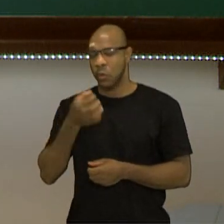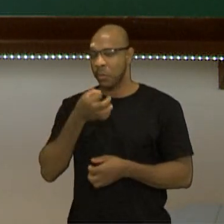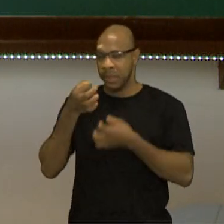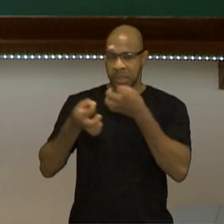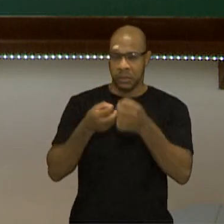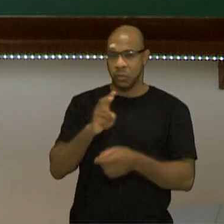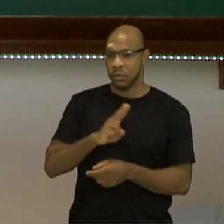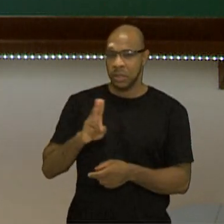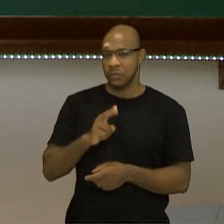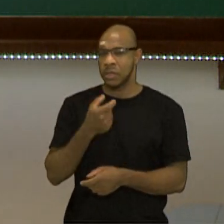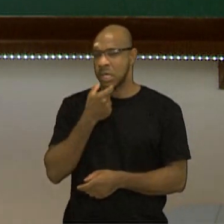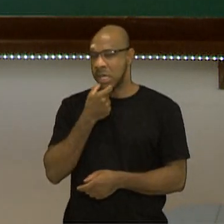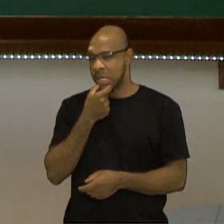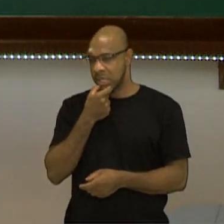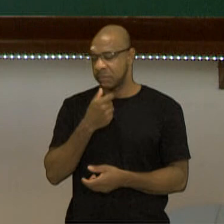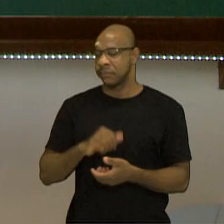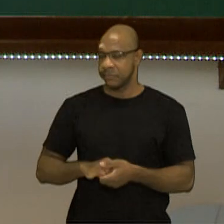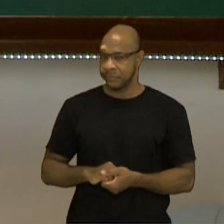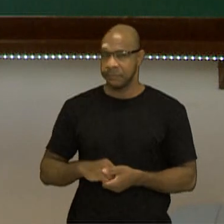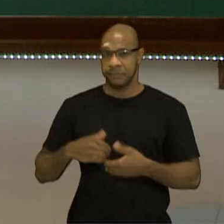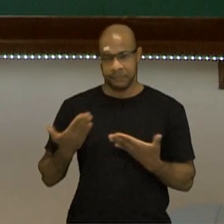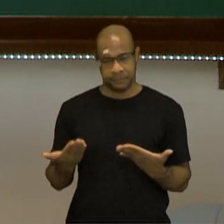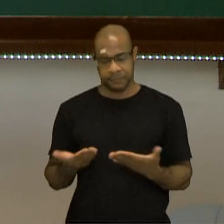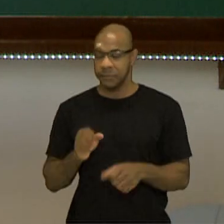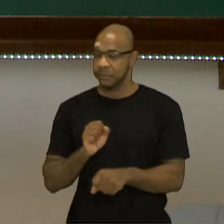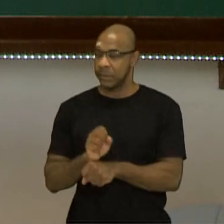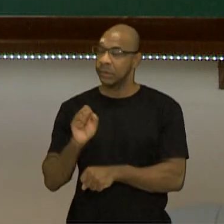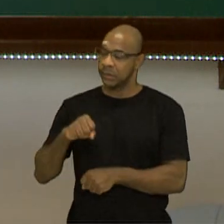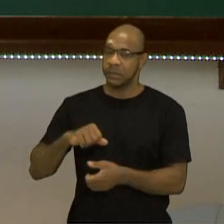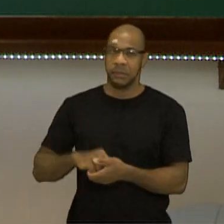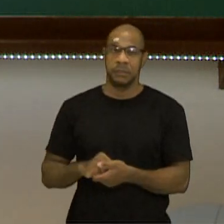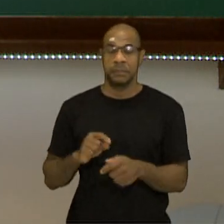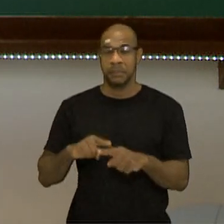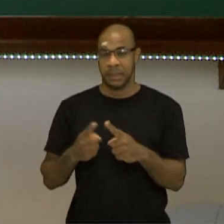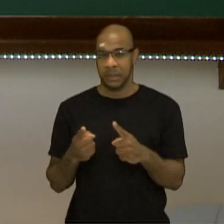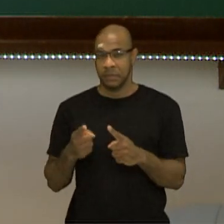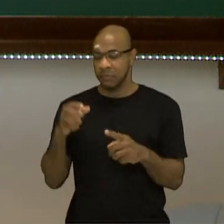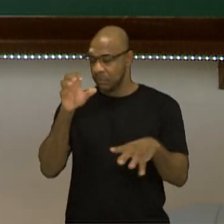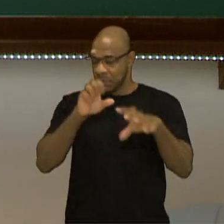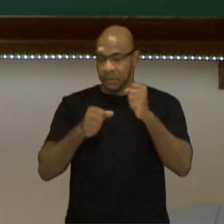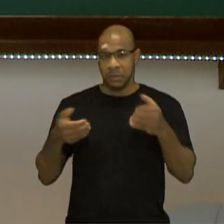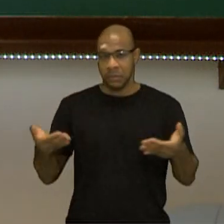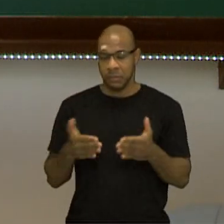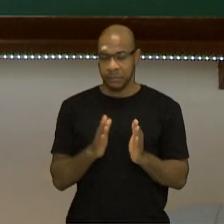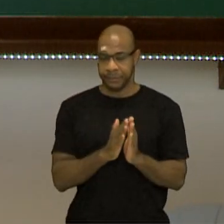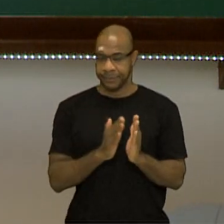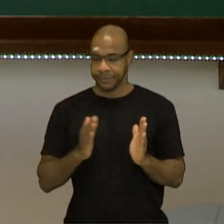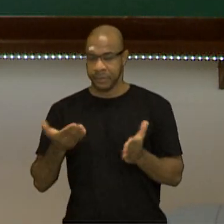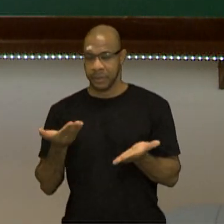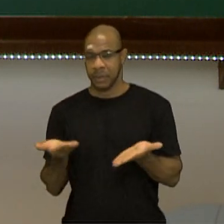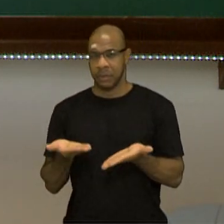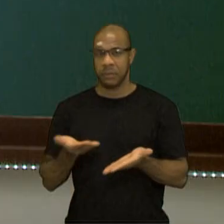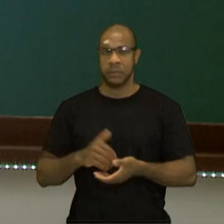a língua inglesa? Eu espero que sim. Mas, se não, nós vamos aprender aí durante esta aula.